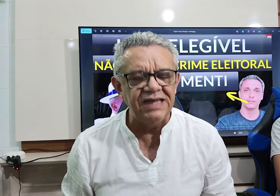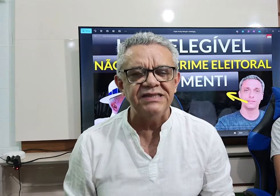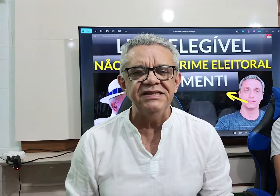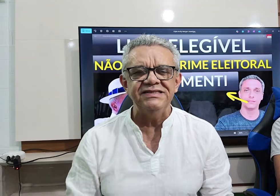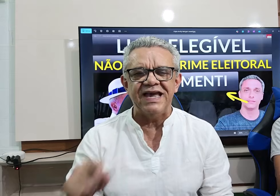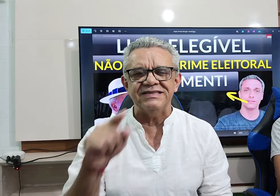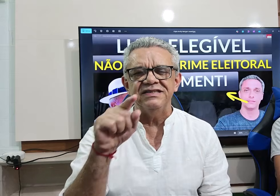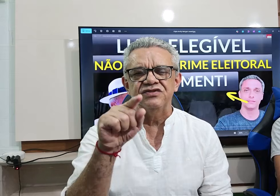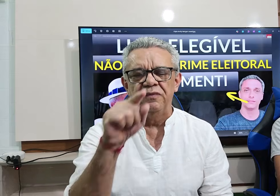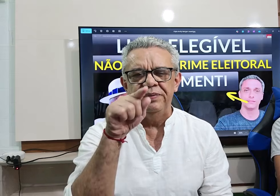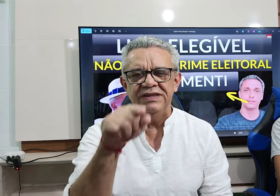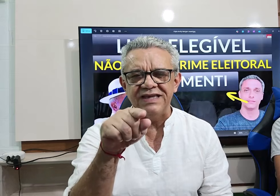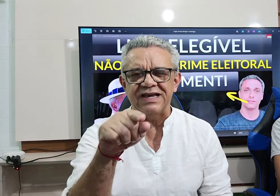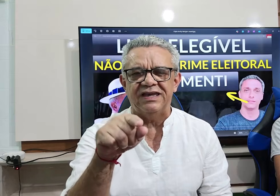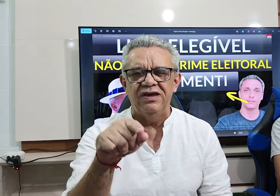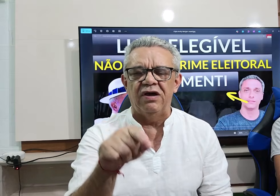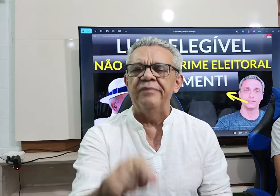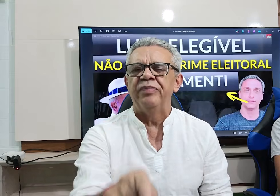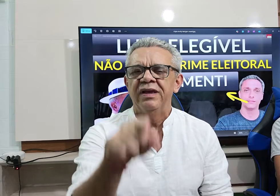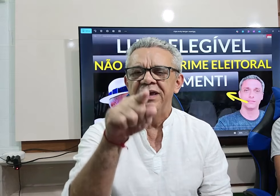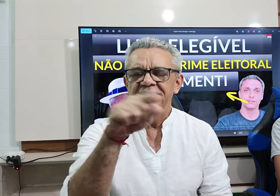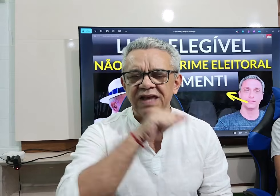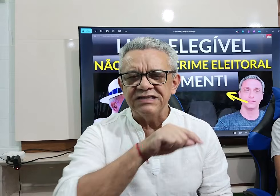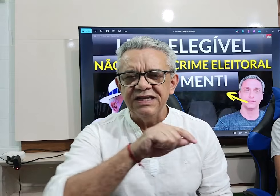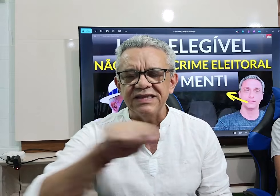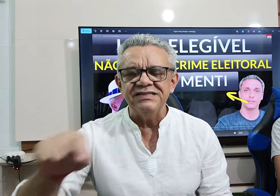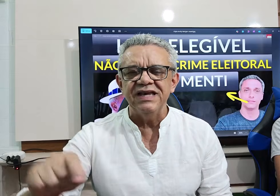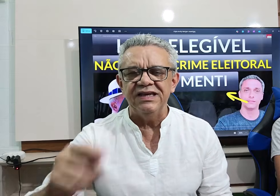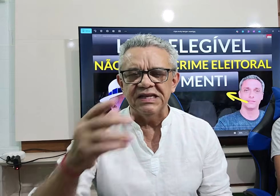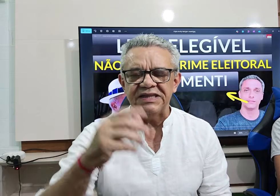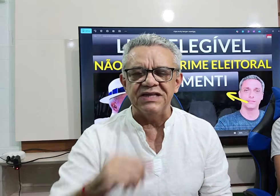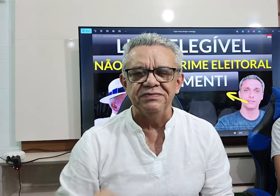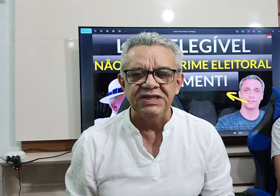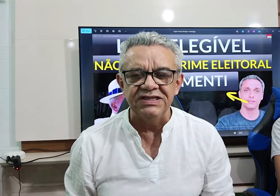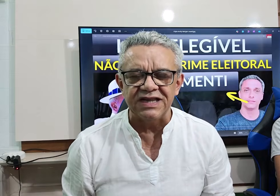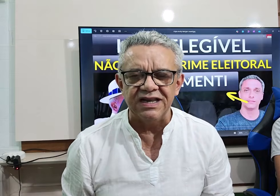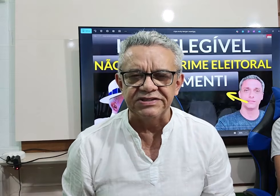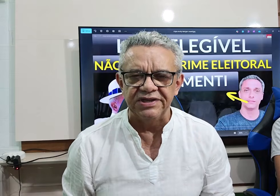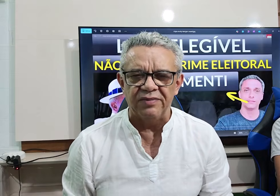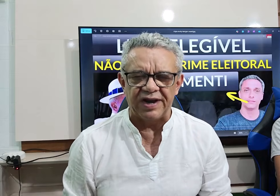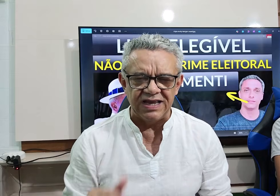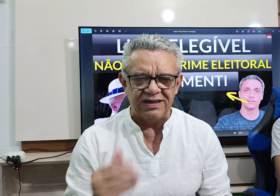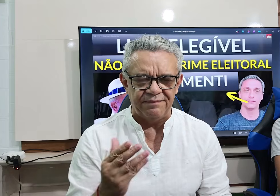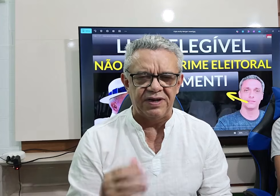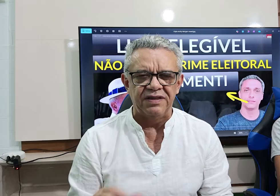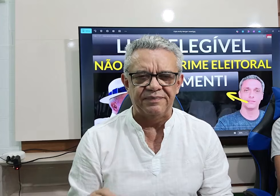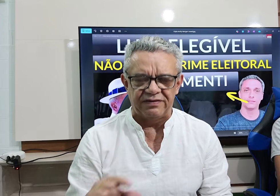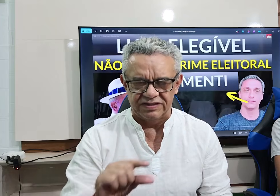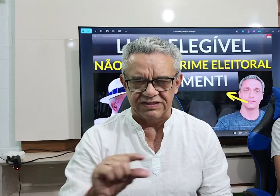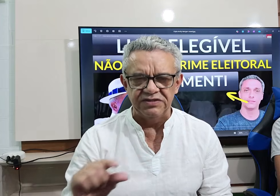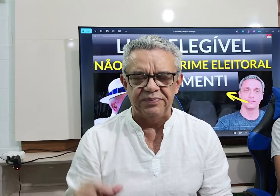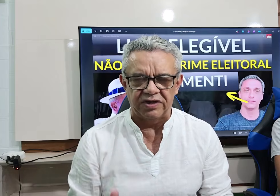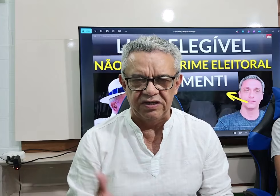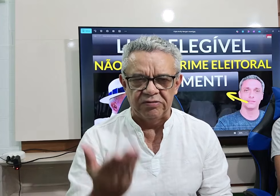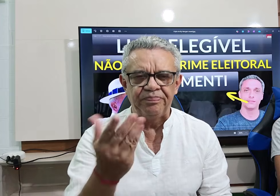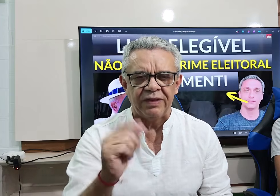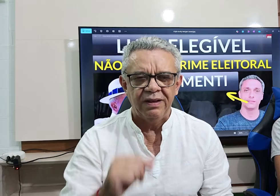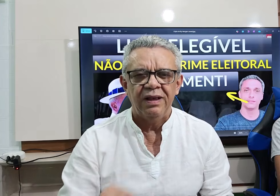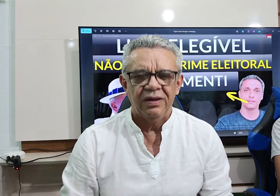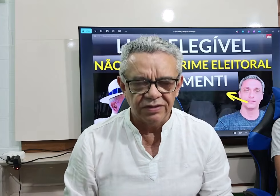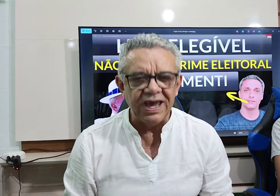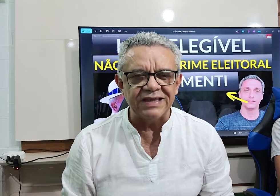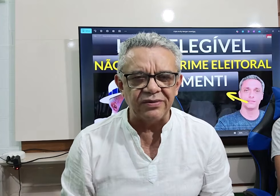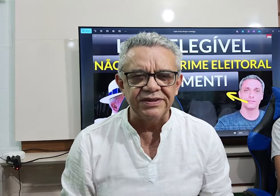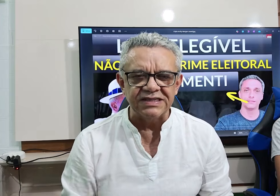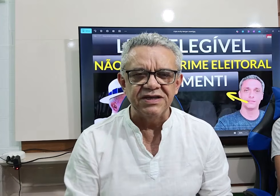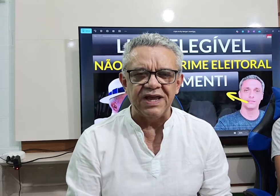e ele diz essa estupidez aqui, ó. E a gente em seguida traz o ministro Alexandre de Moraes, lembrando para vocês um pouquinho